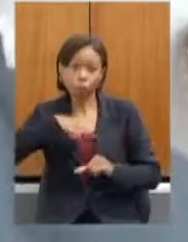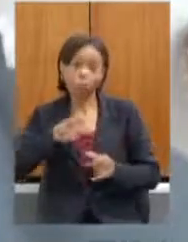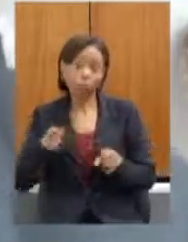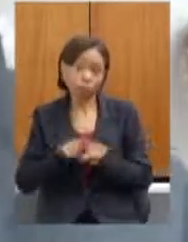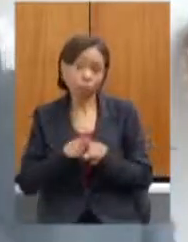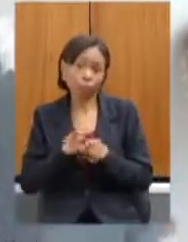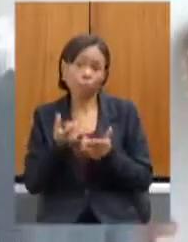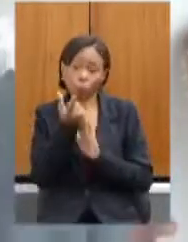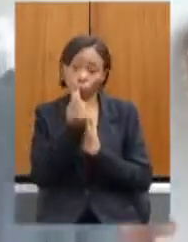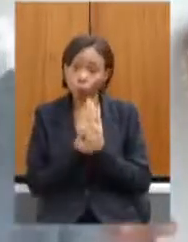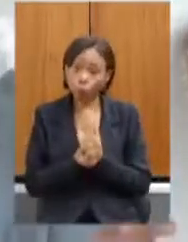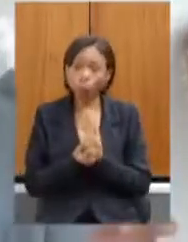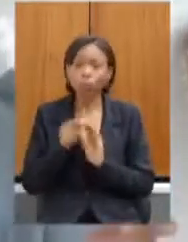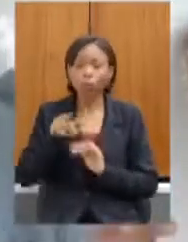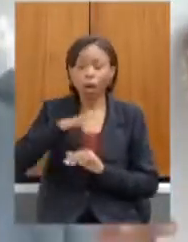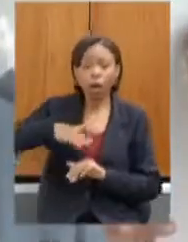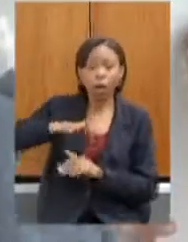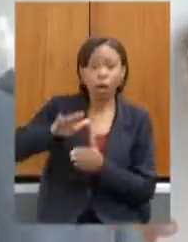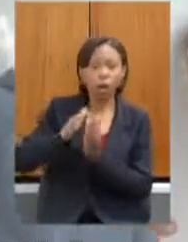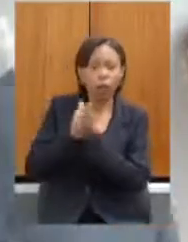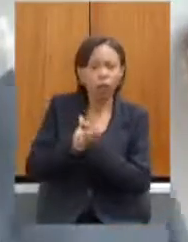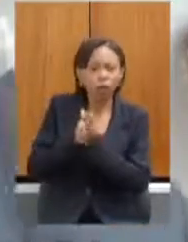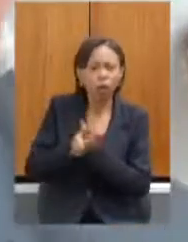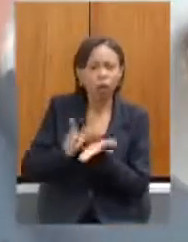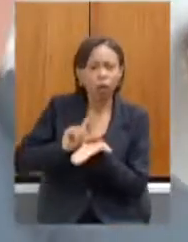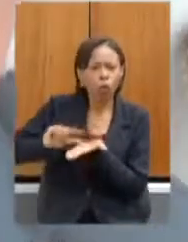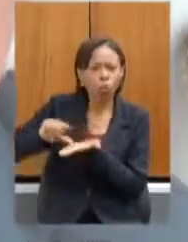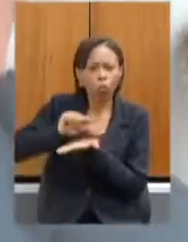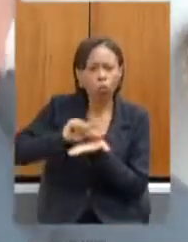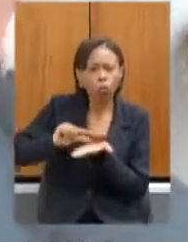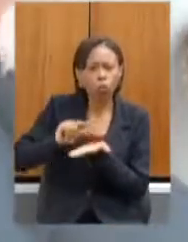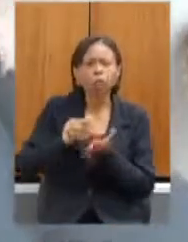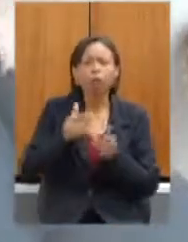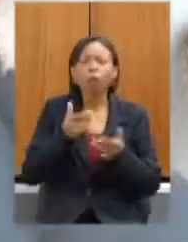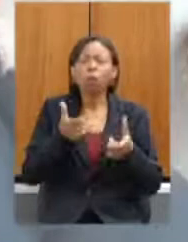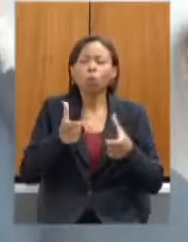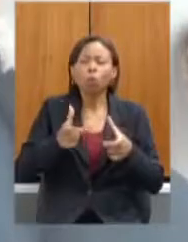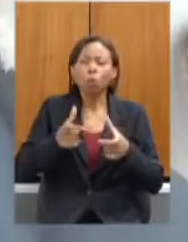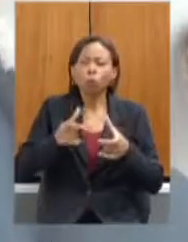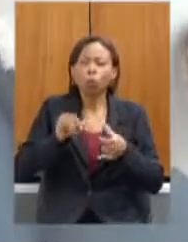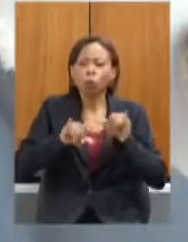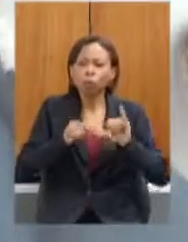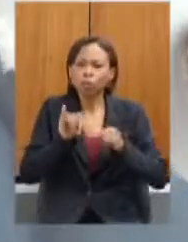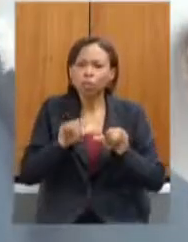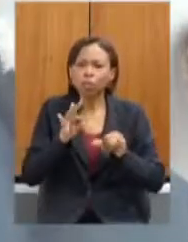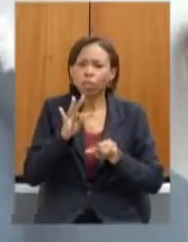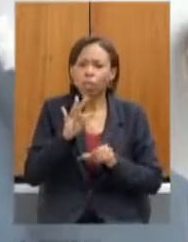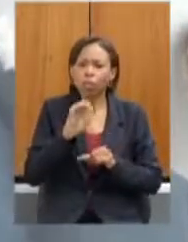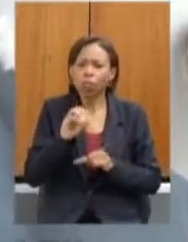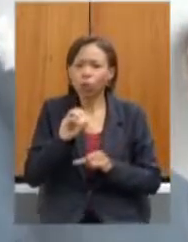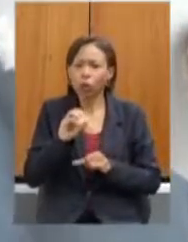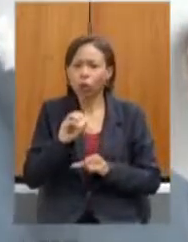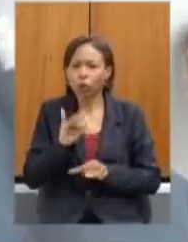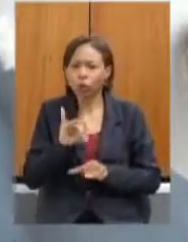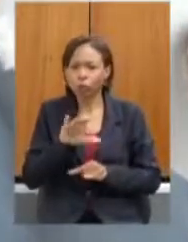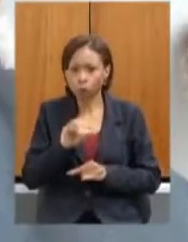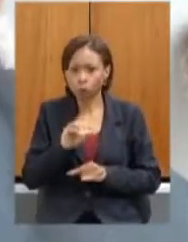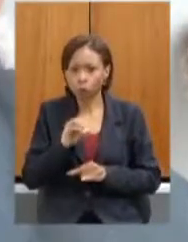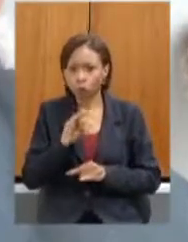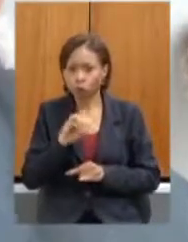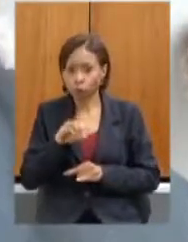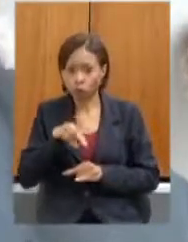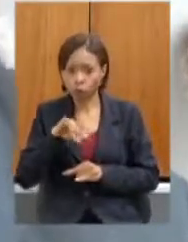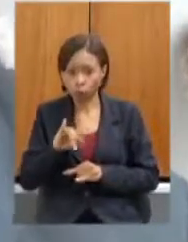curso na Universidade Federal do Vale do Jequitinhonha e Mucuri o laboratório Núcleo em Teófilo Otoni no campo e e para que possa